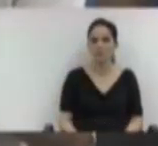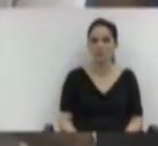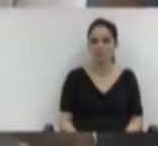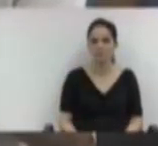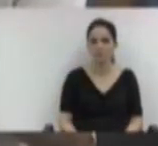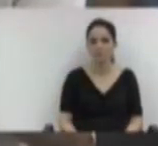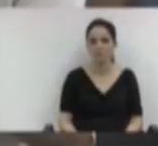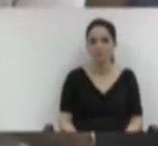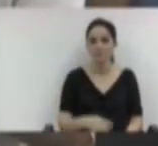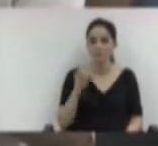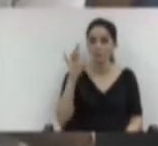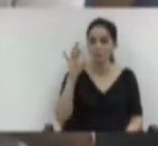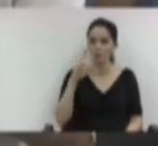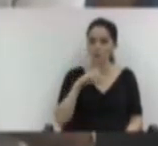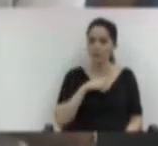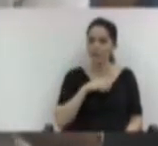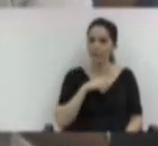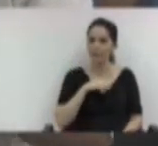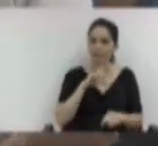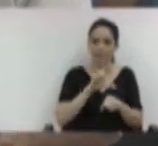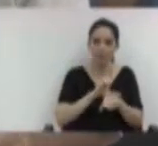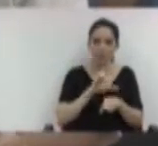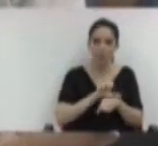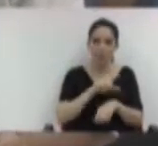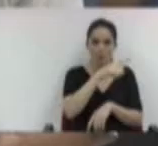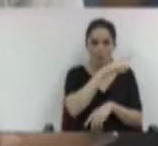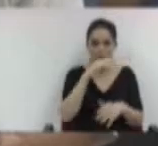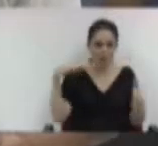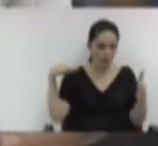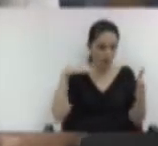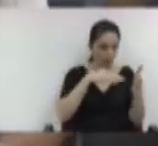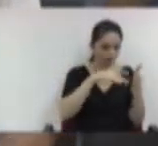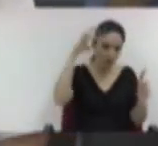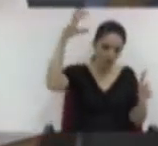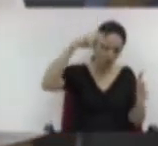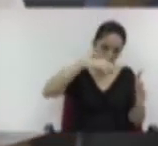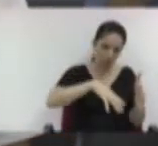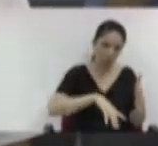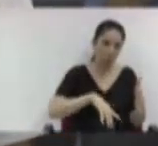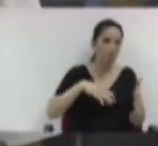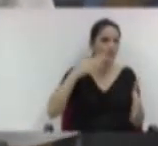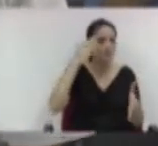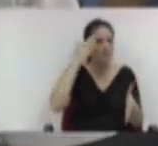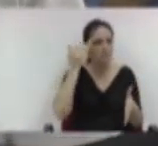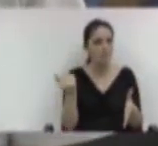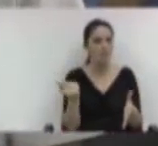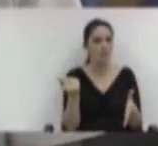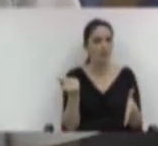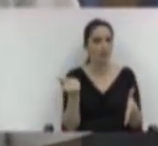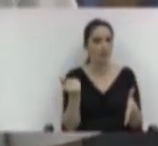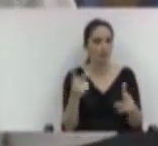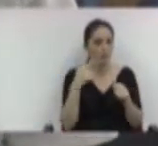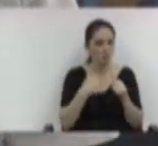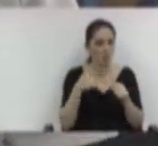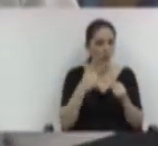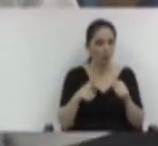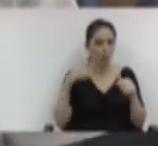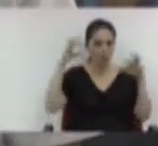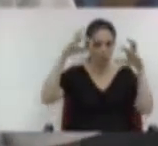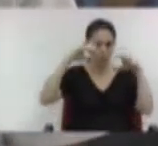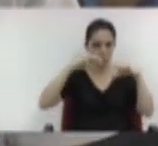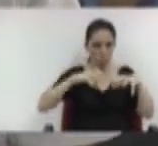que sabe o prejuízo que tem. Então, ninguém está contestando. Quando você faz uma